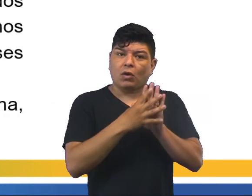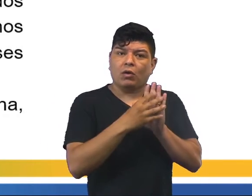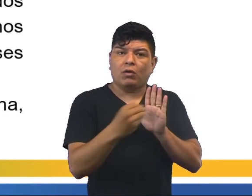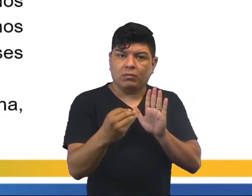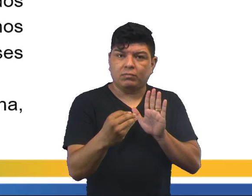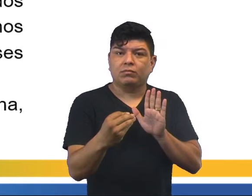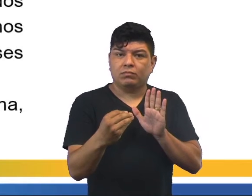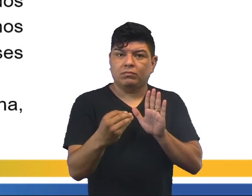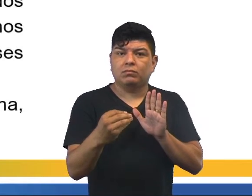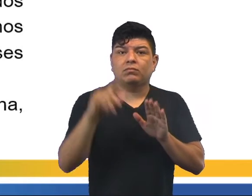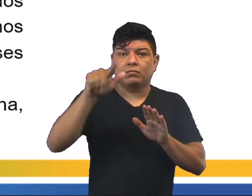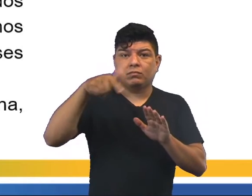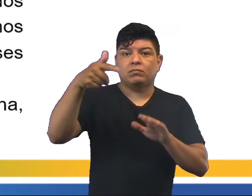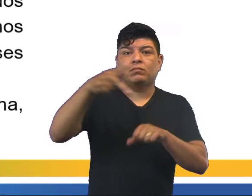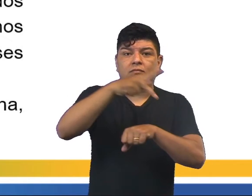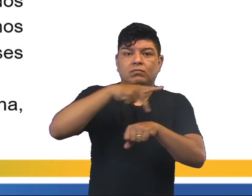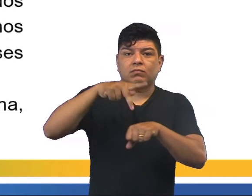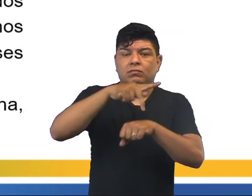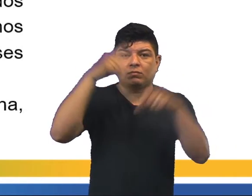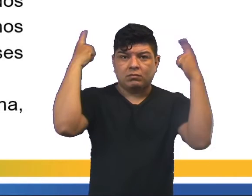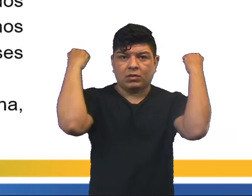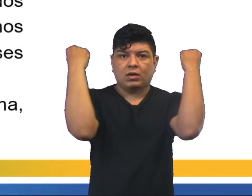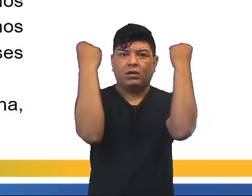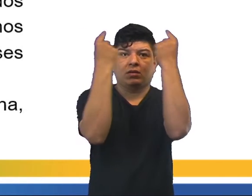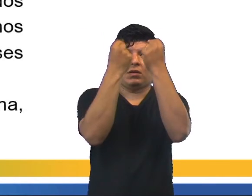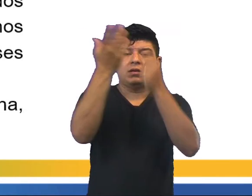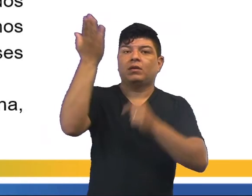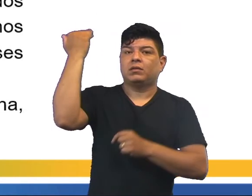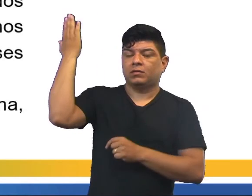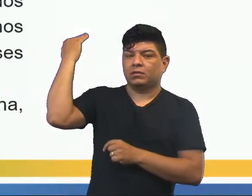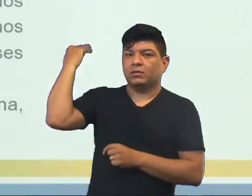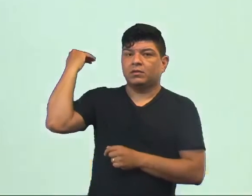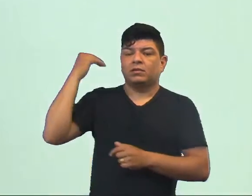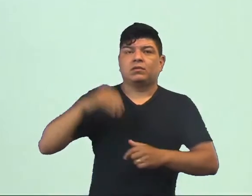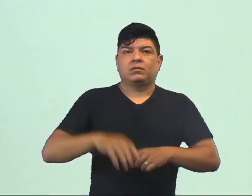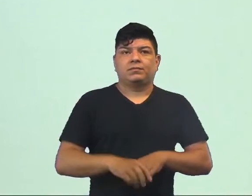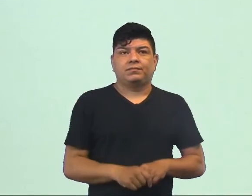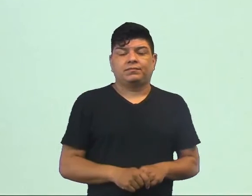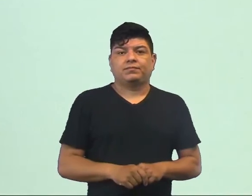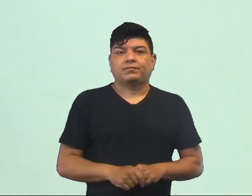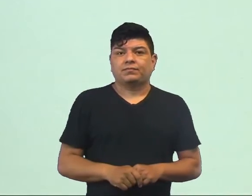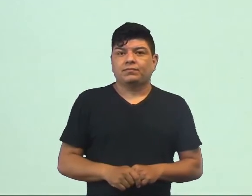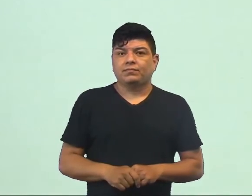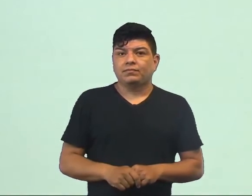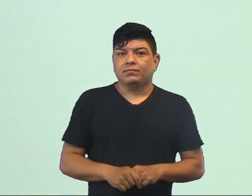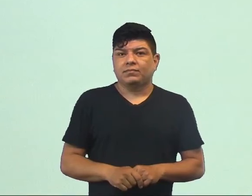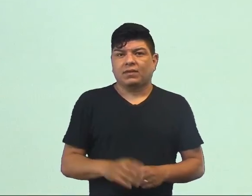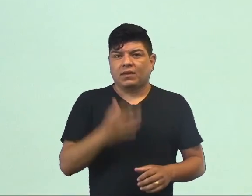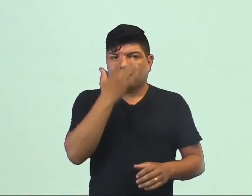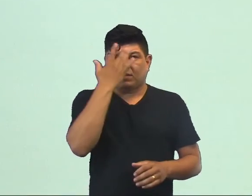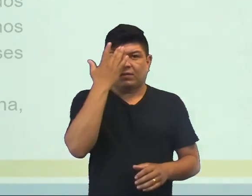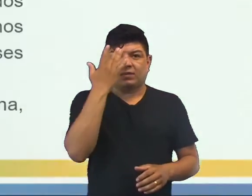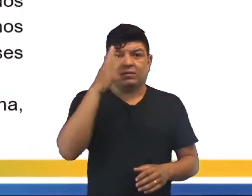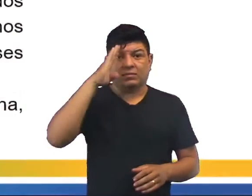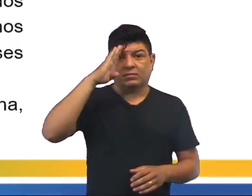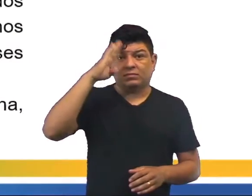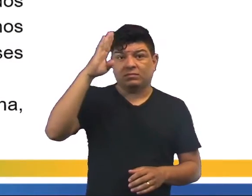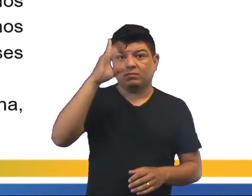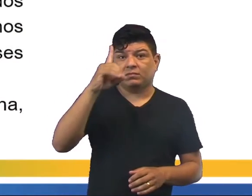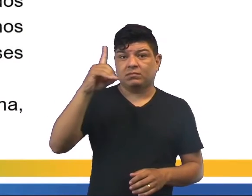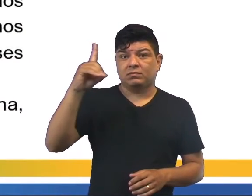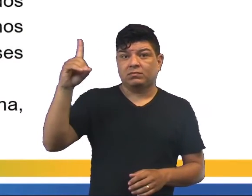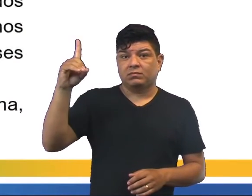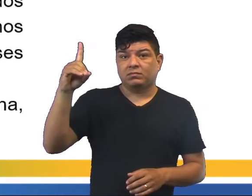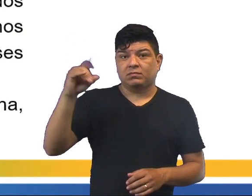bastante coisa da Grécia antiga, né, dos gregos, perdão. E um dos seus principais deuses romanos